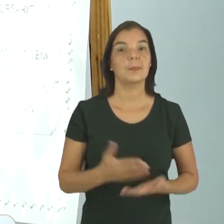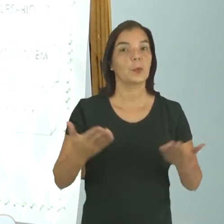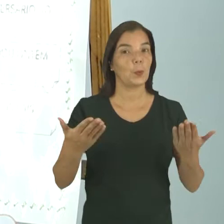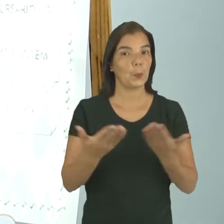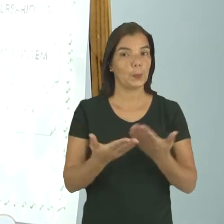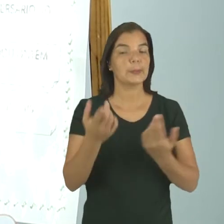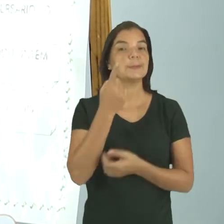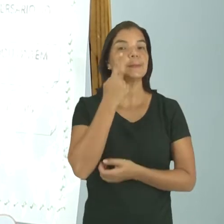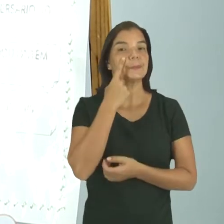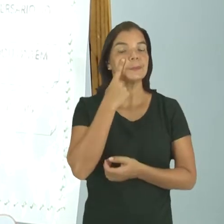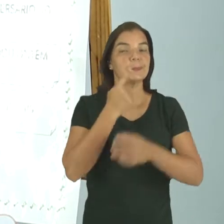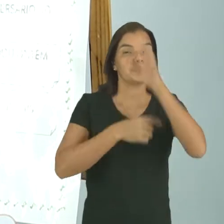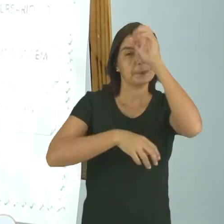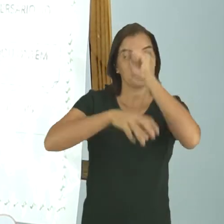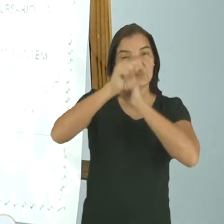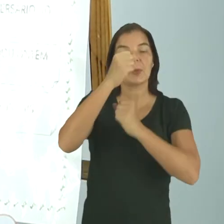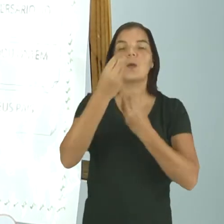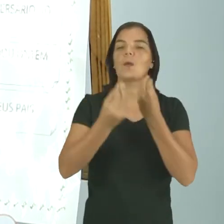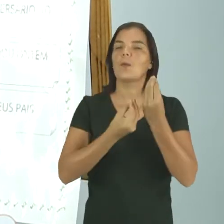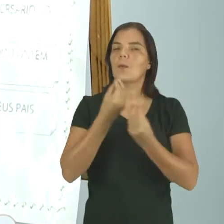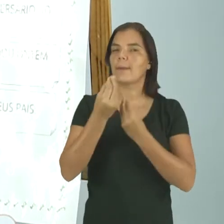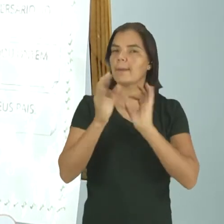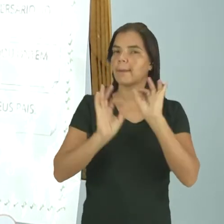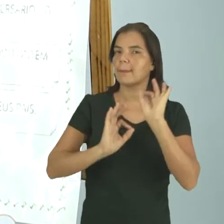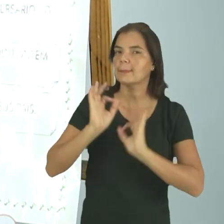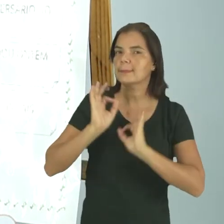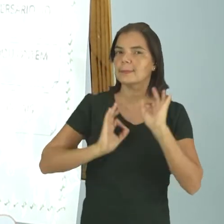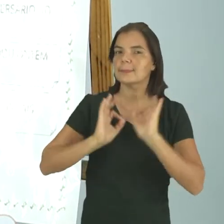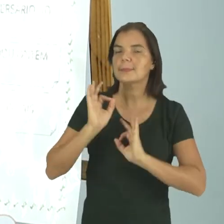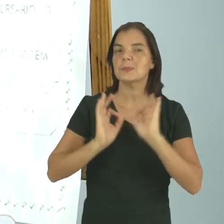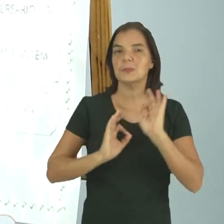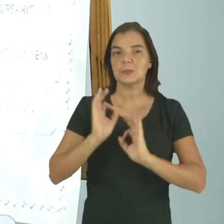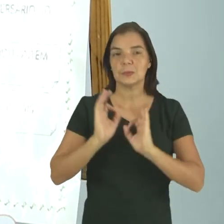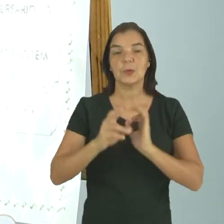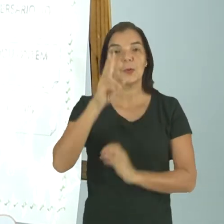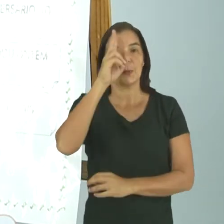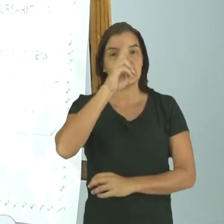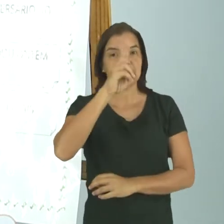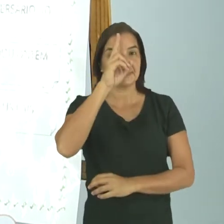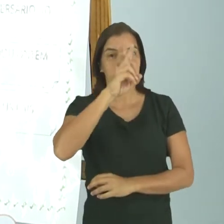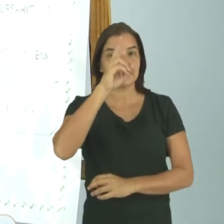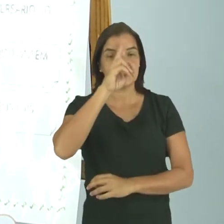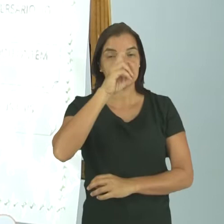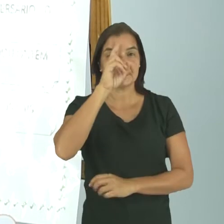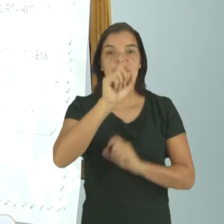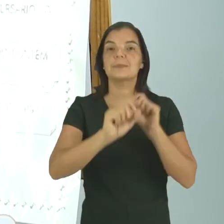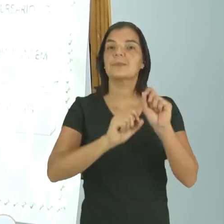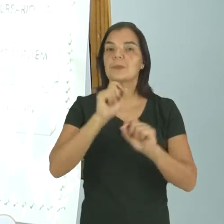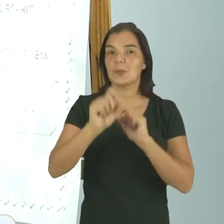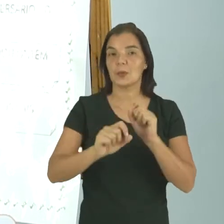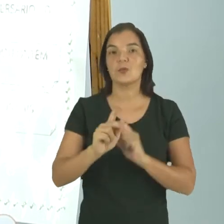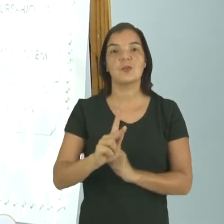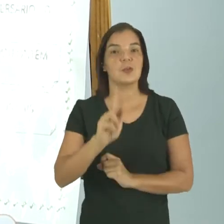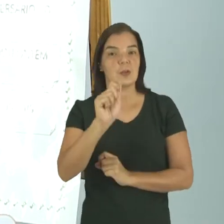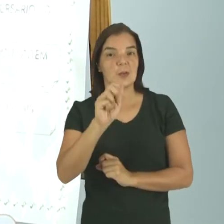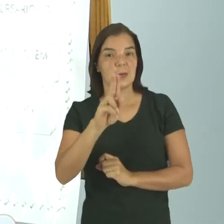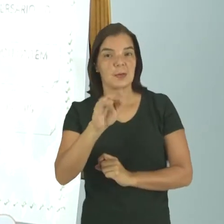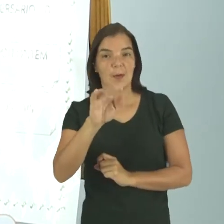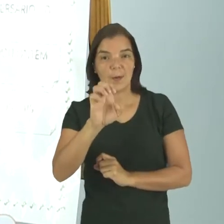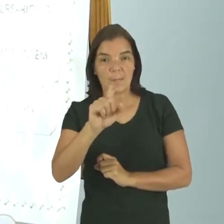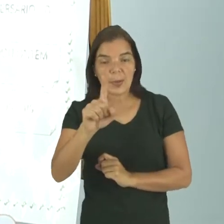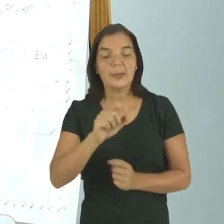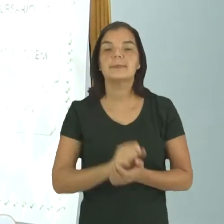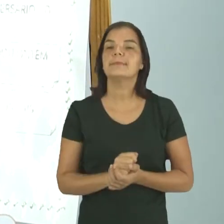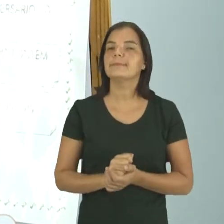Hoje nós vamos aprender e também vamos organizar uma história, a história de Cauê. Mas